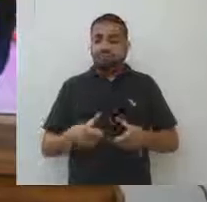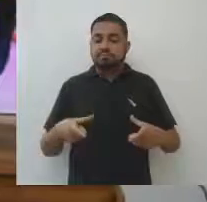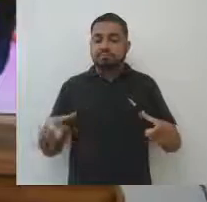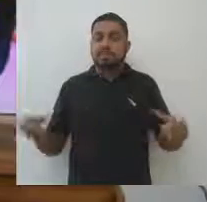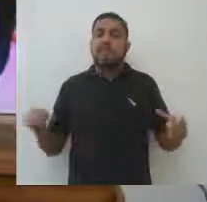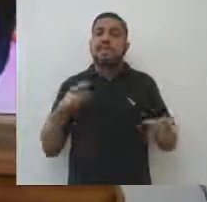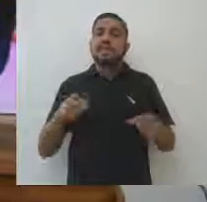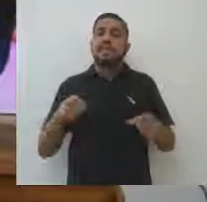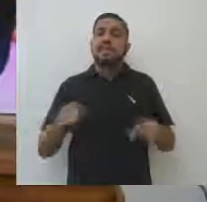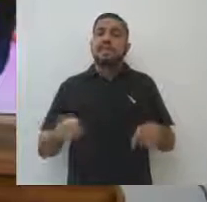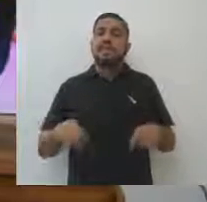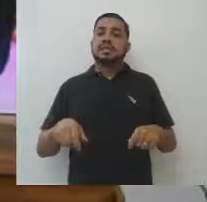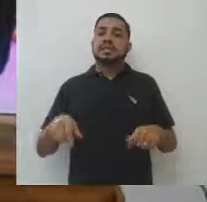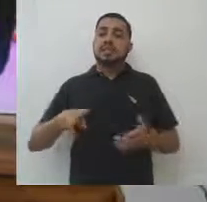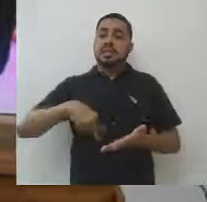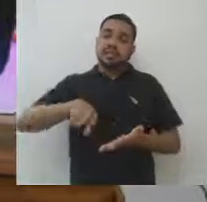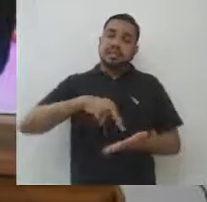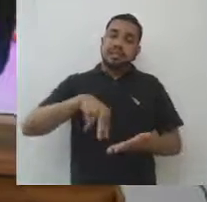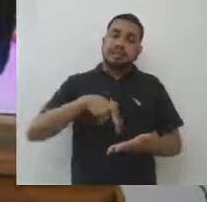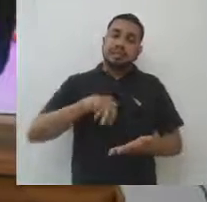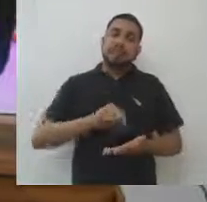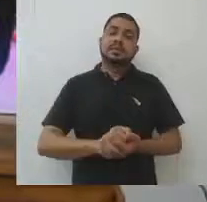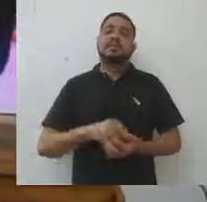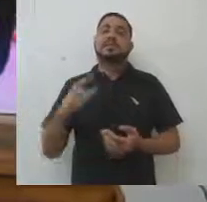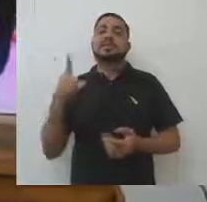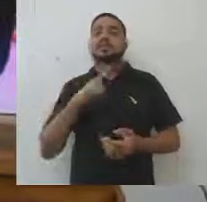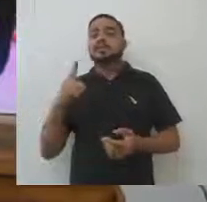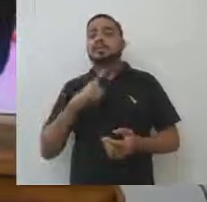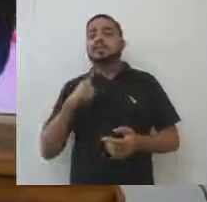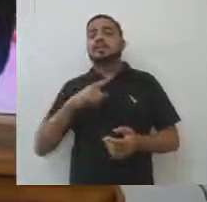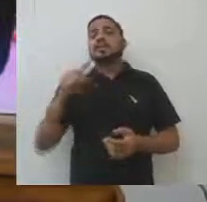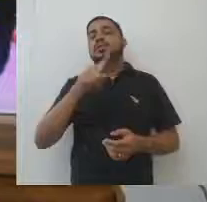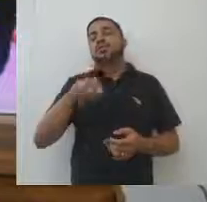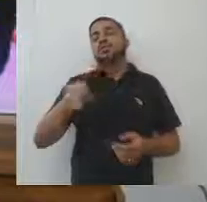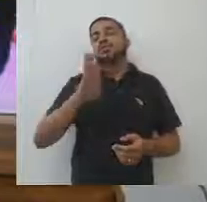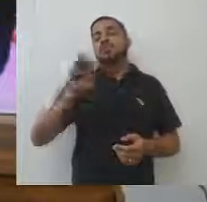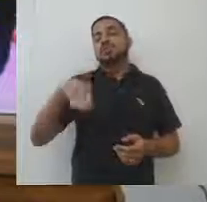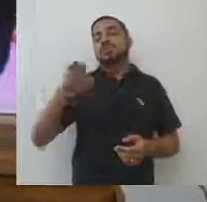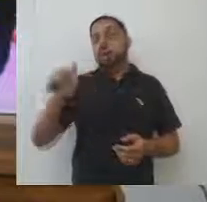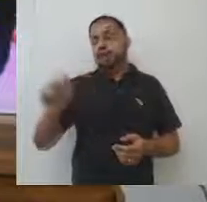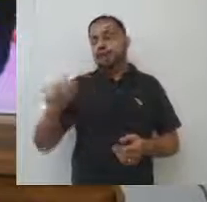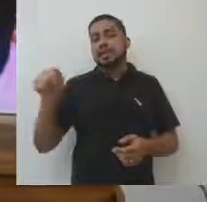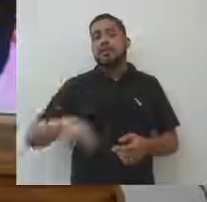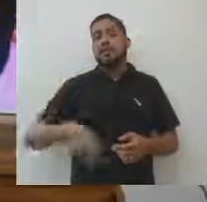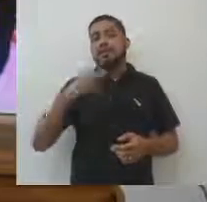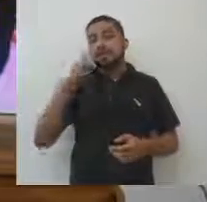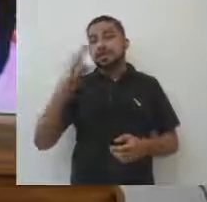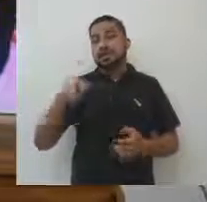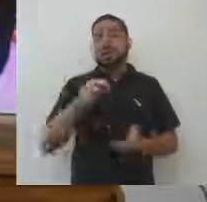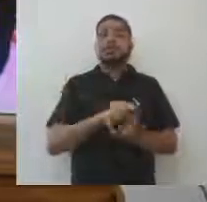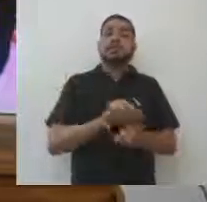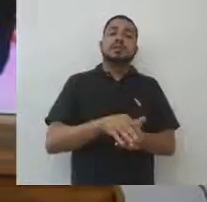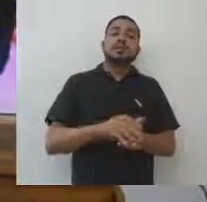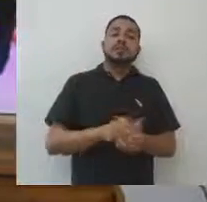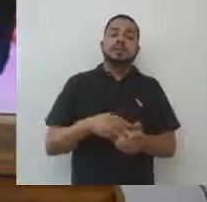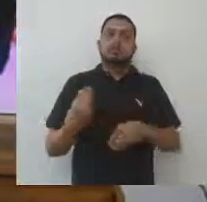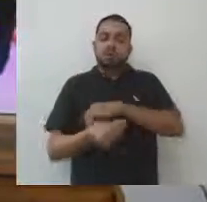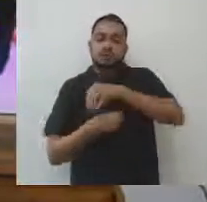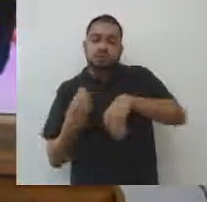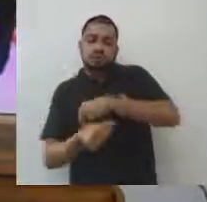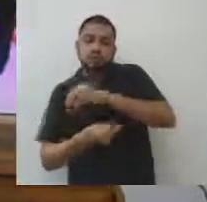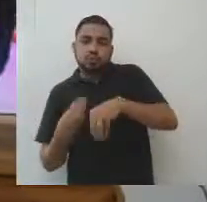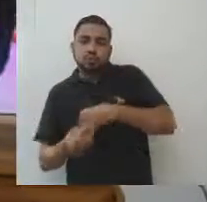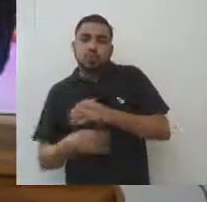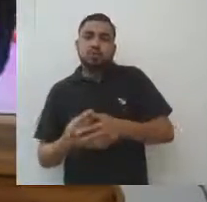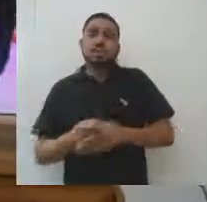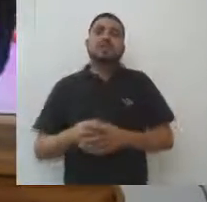massificando essa questão da dança. A gente tem a zumba muito forte aqui em Pernambuco, que vai mesclar todos esses